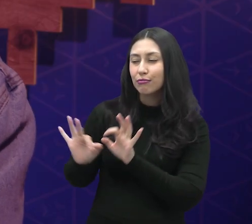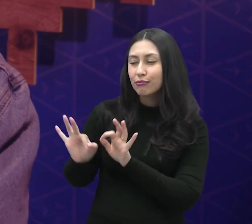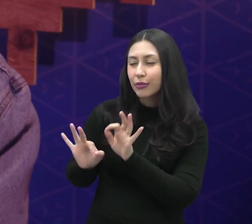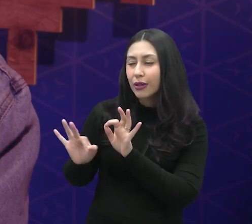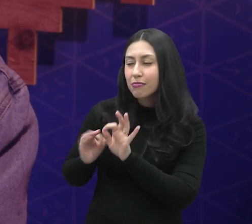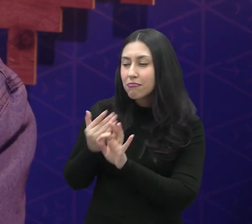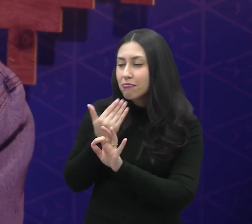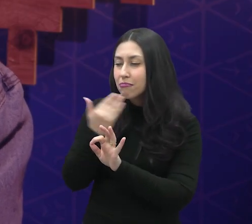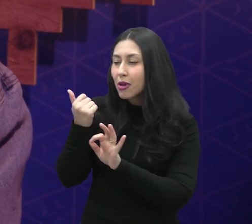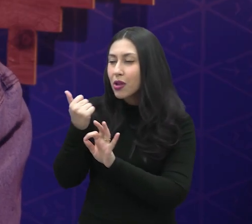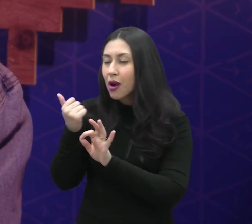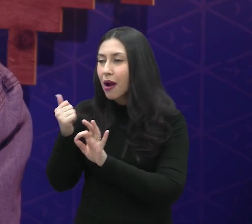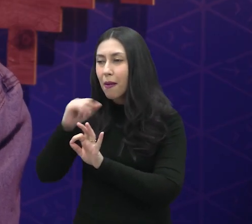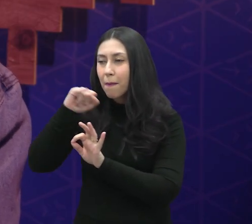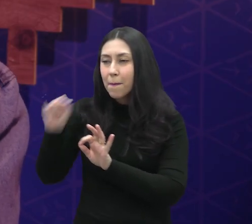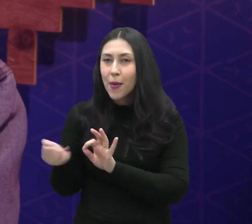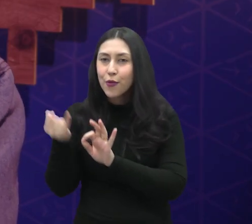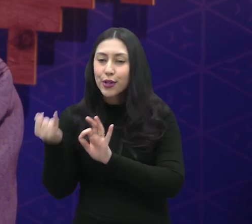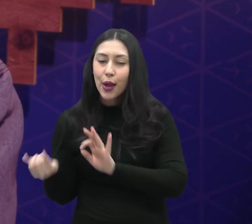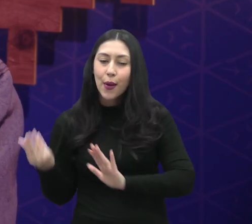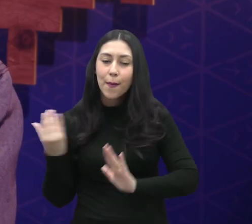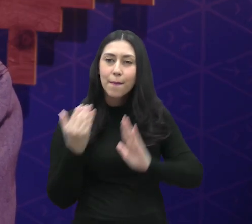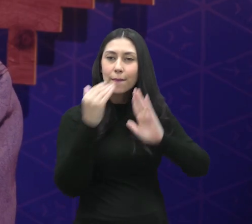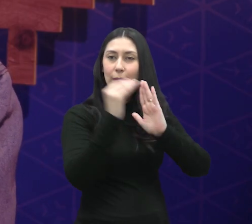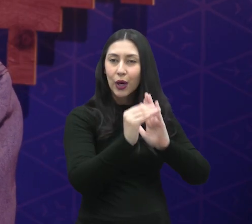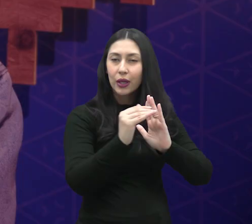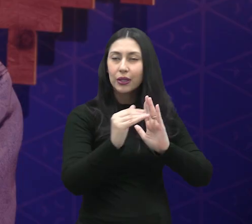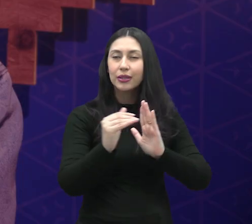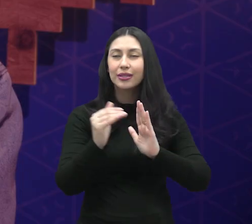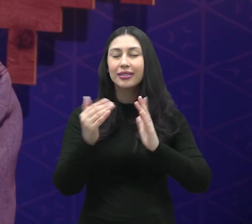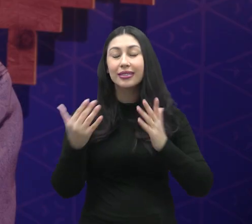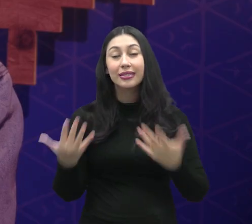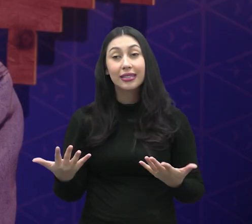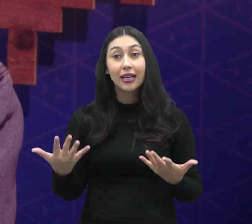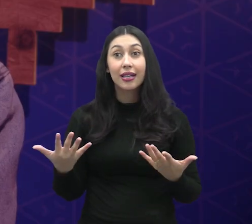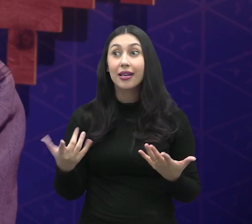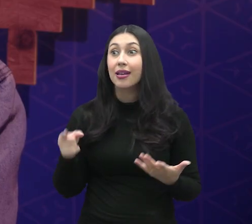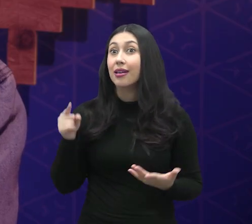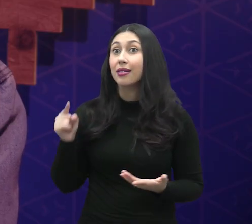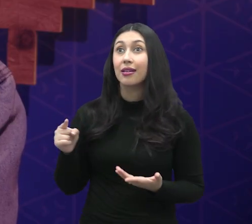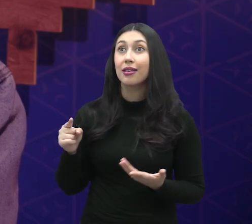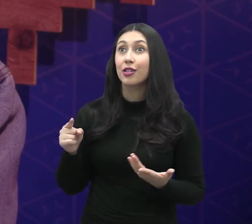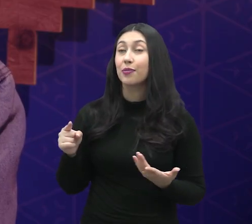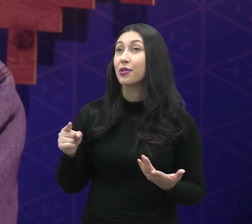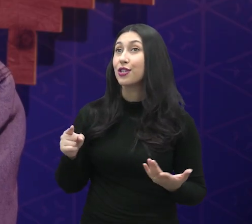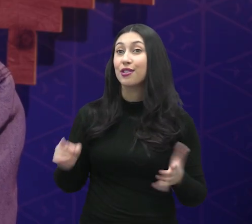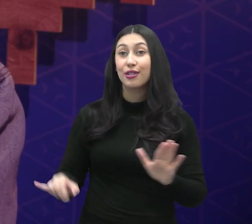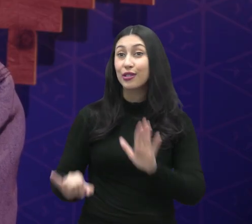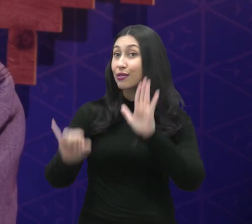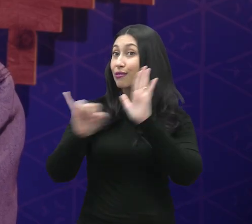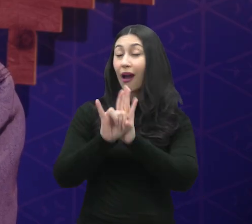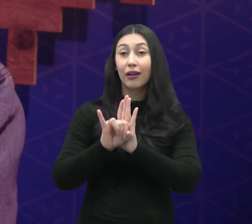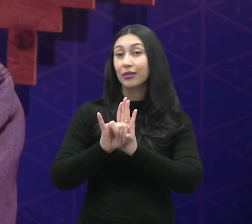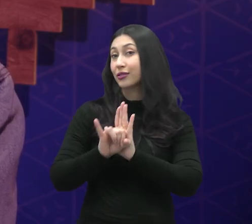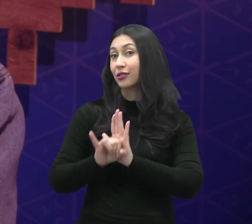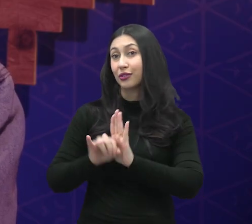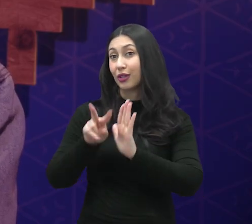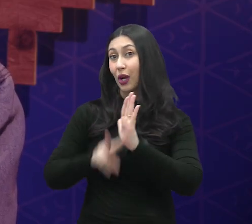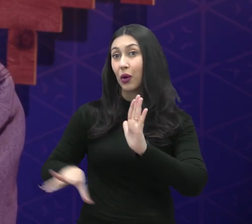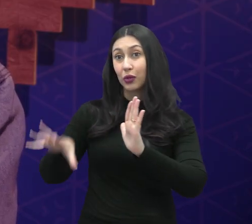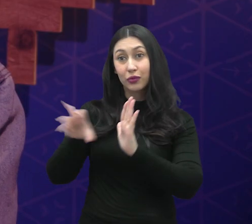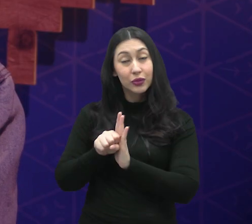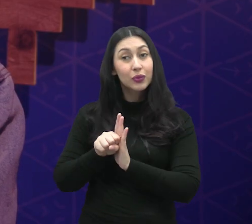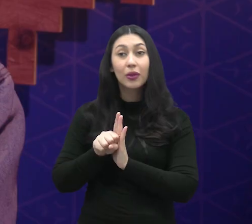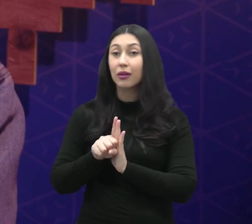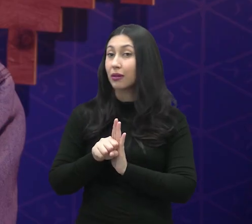produções brasileiras das telenovelas. Como a gente falou um pouquinho antes, é o suco, né, das produções audiovisuais